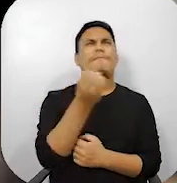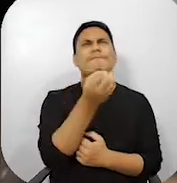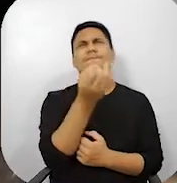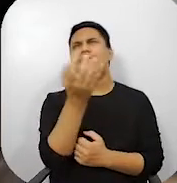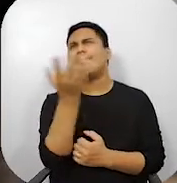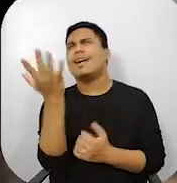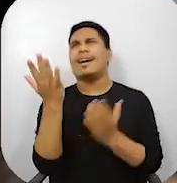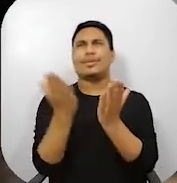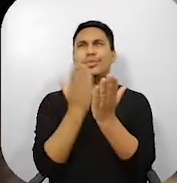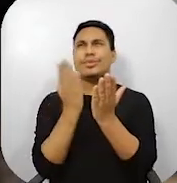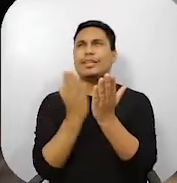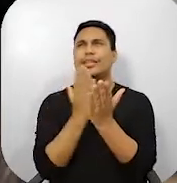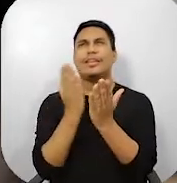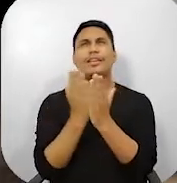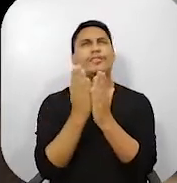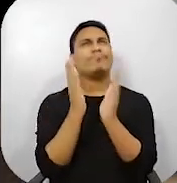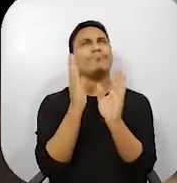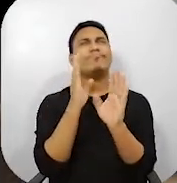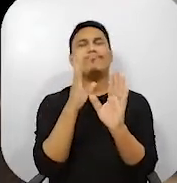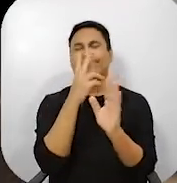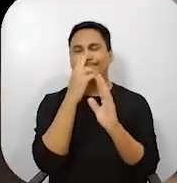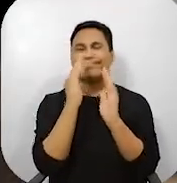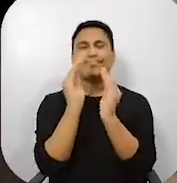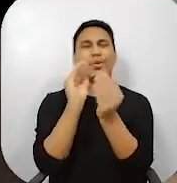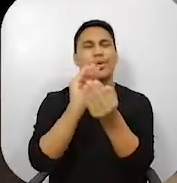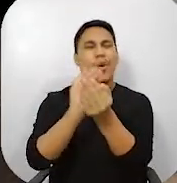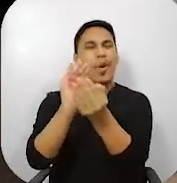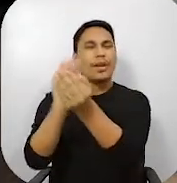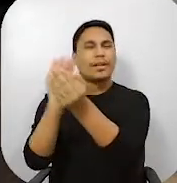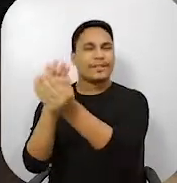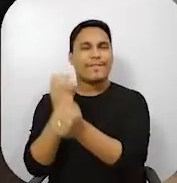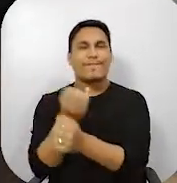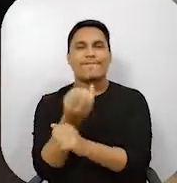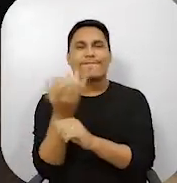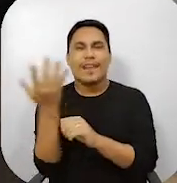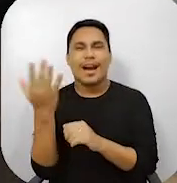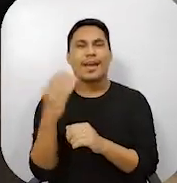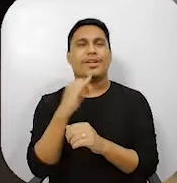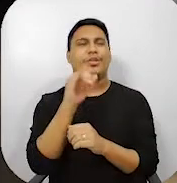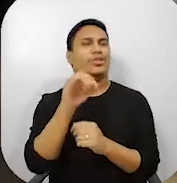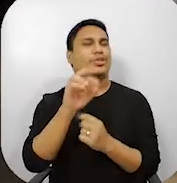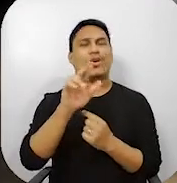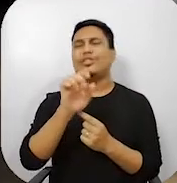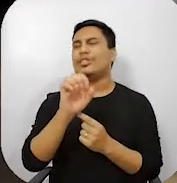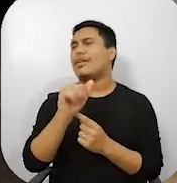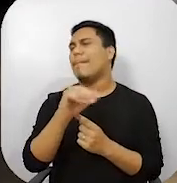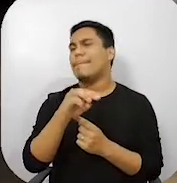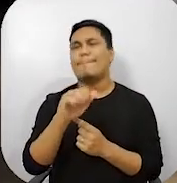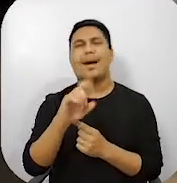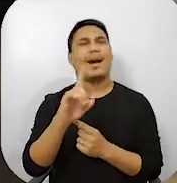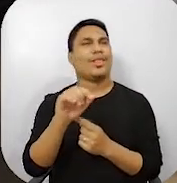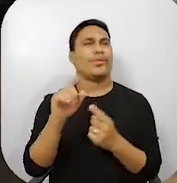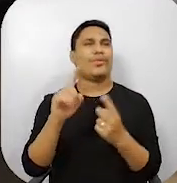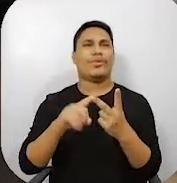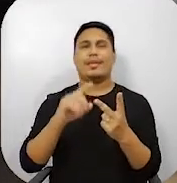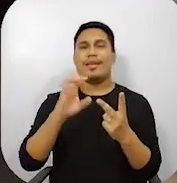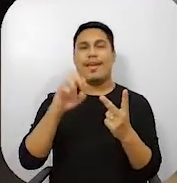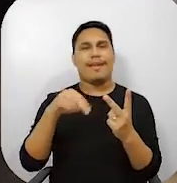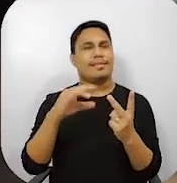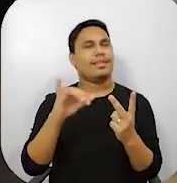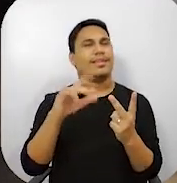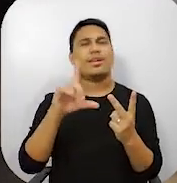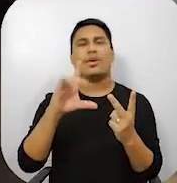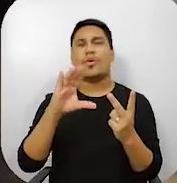de livros A gente já coleção de Jorge Amado sabe as enciclopédias Mundo da Criança então